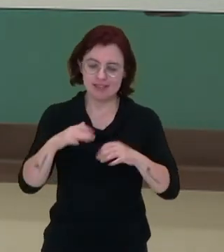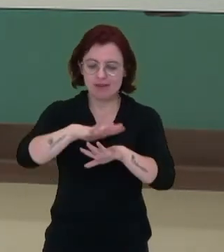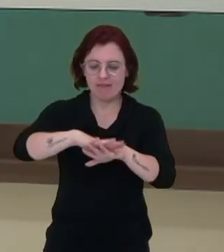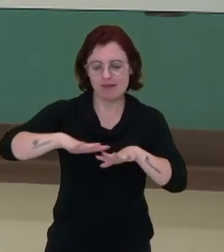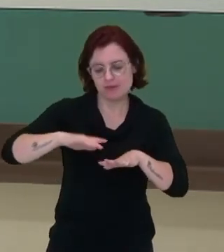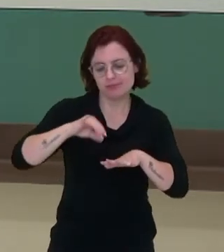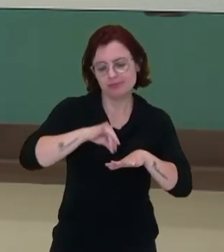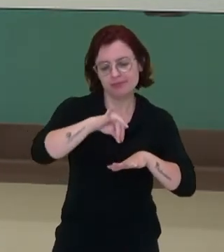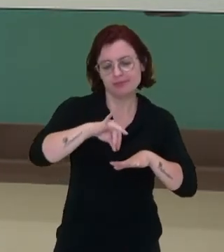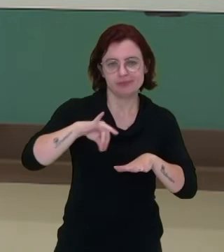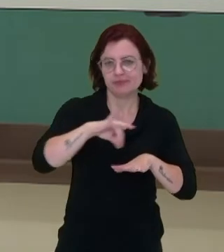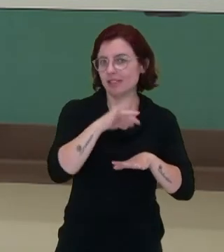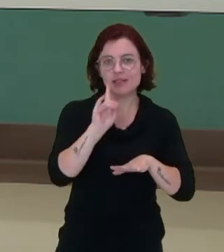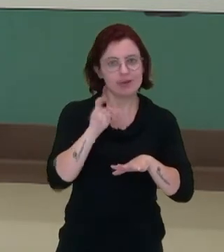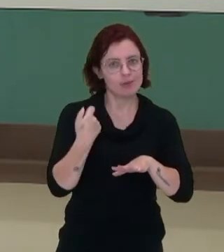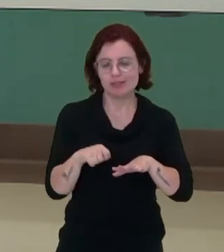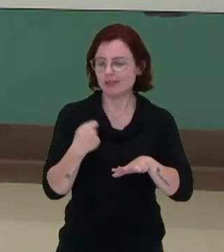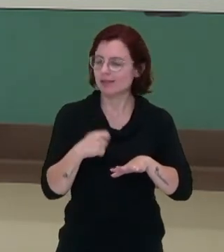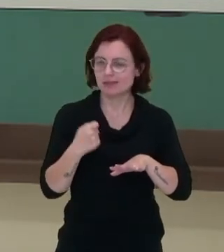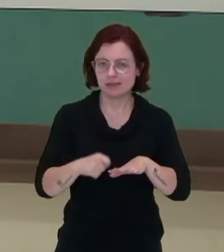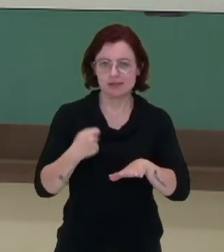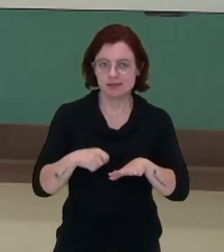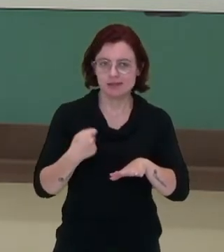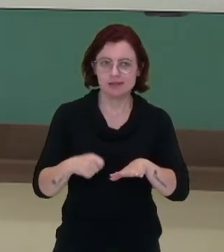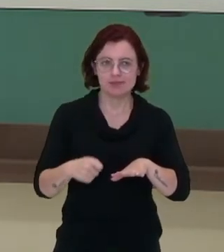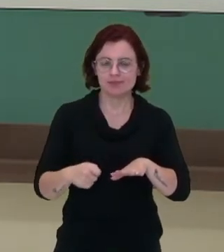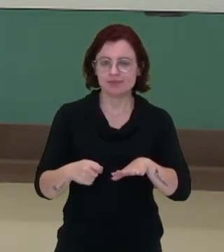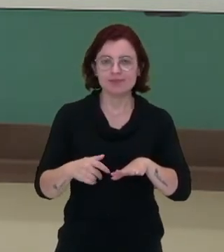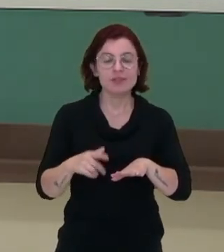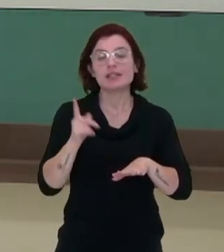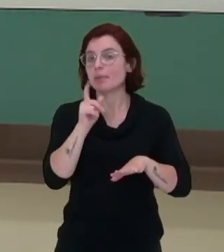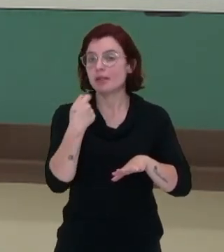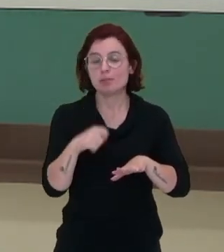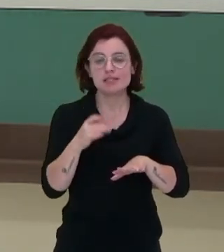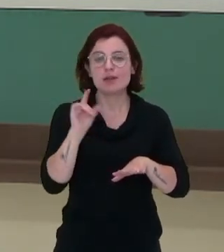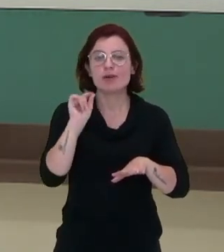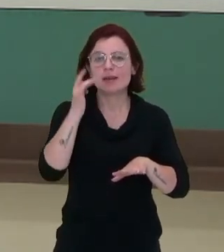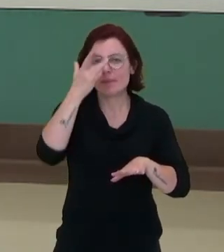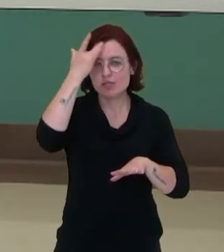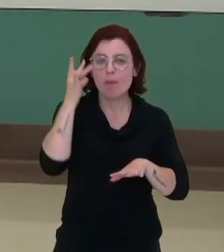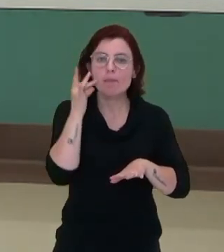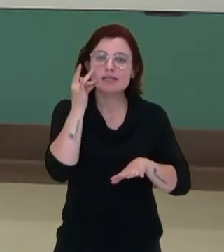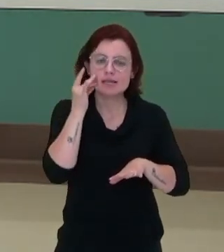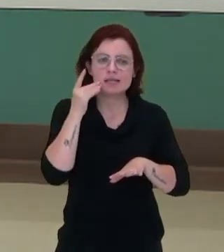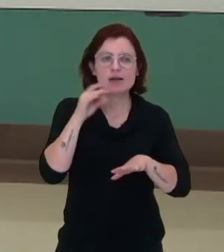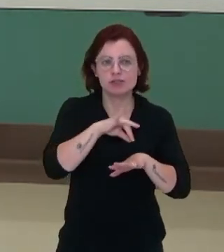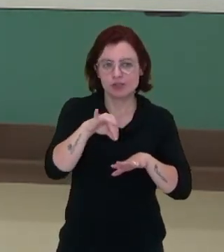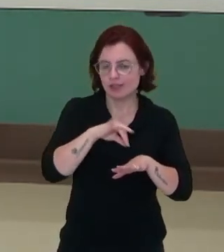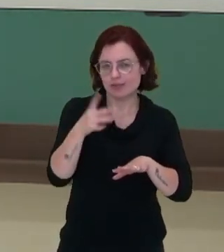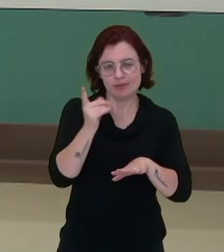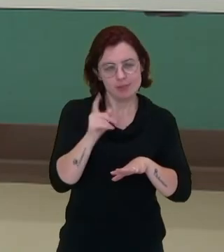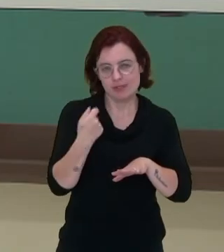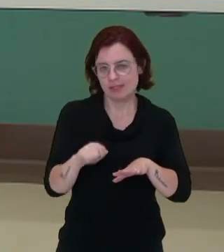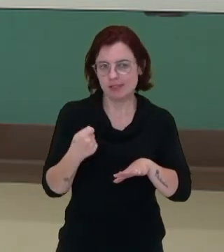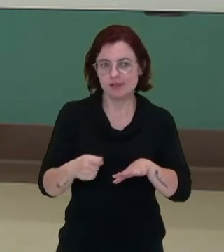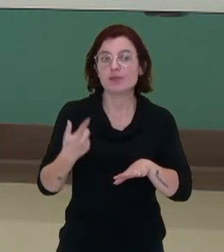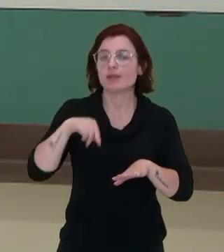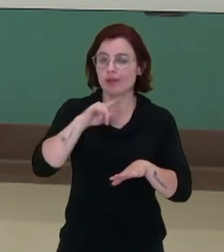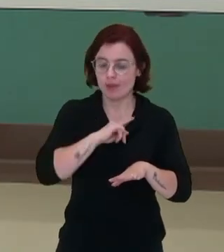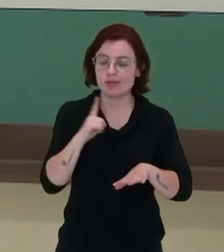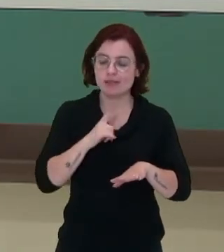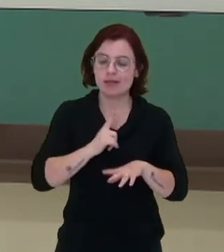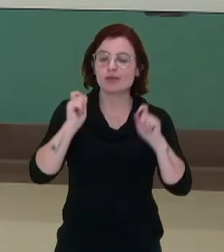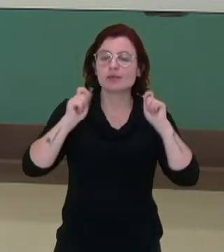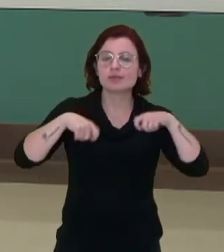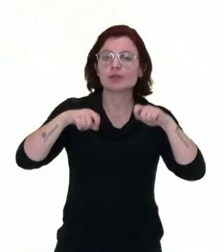tabuleiro físico e os jogadores estarem de forma presencial para poder jogar xadrez. A gente já tem várias possibilidades